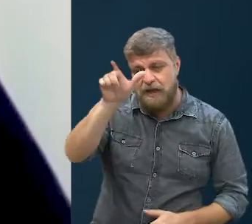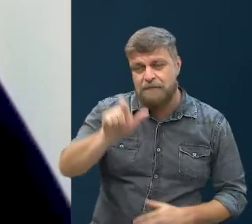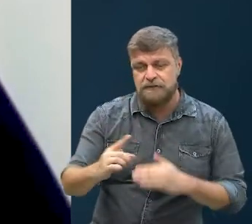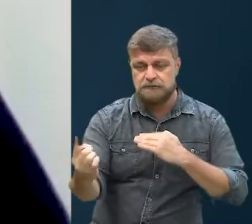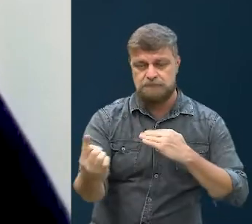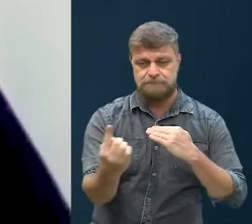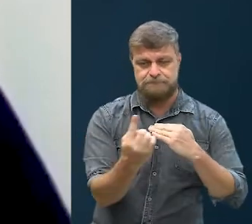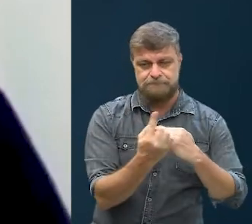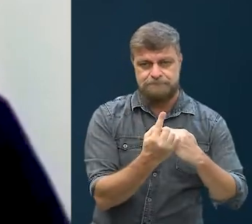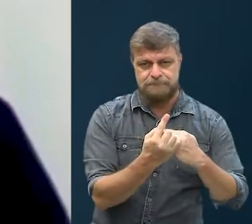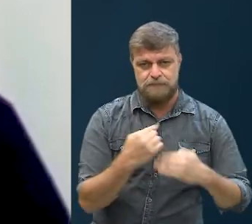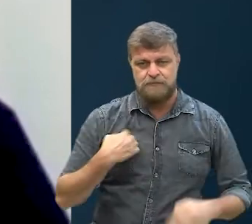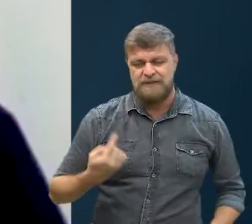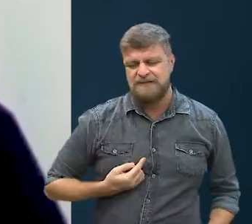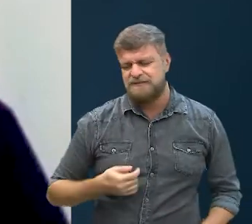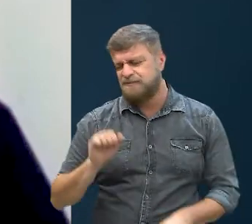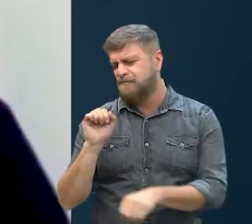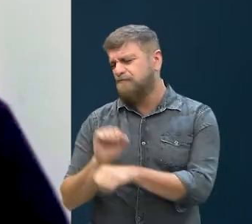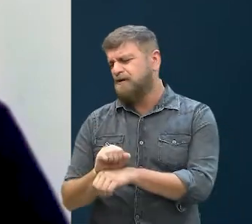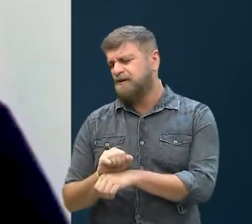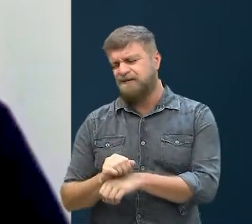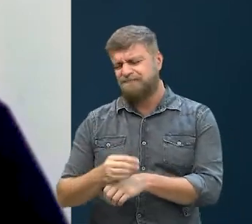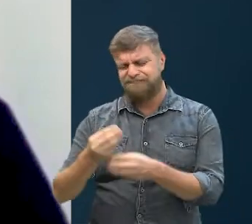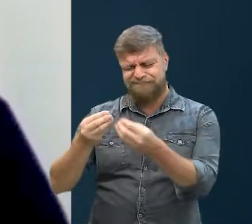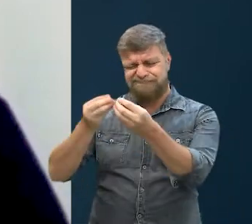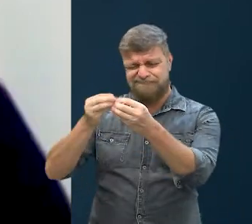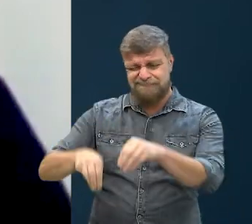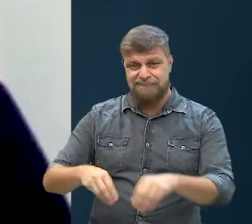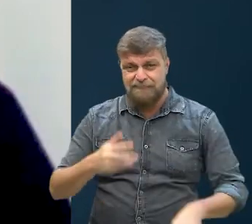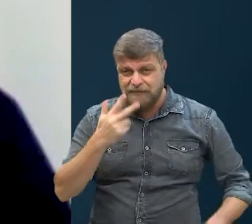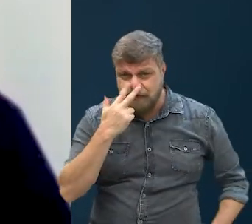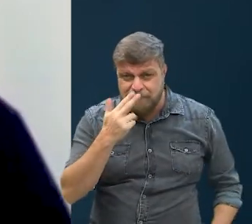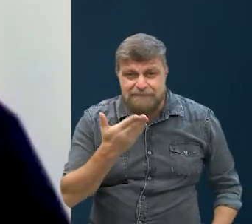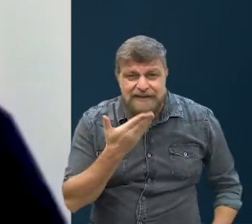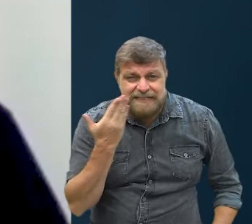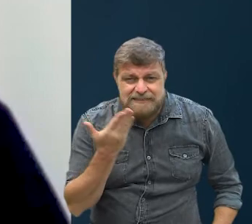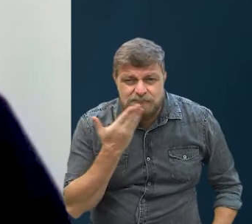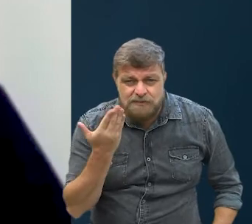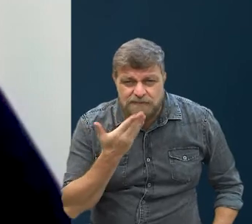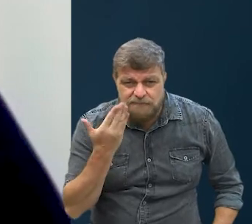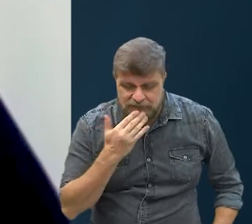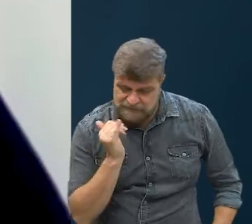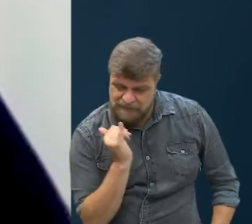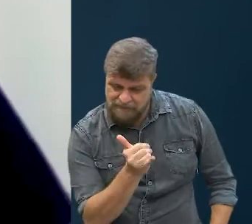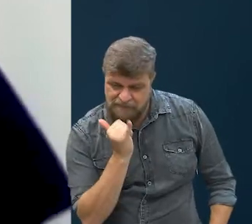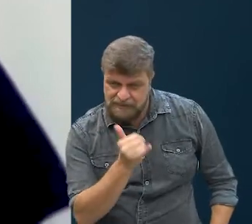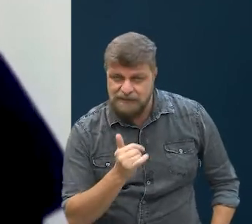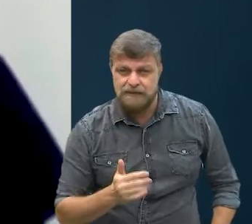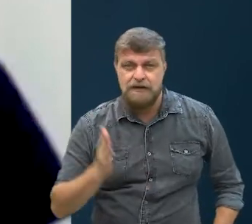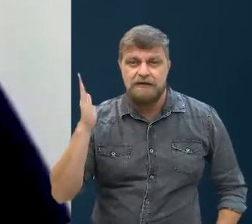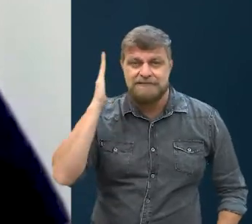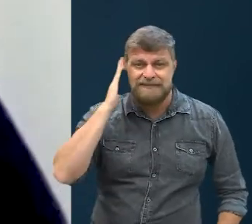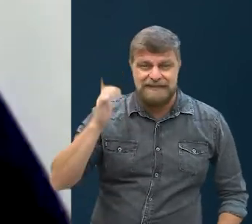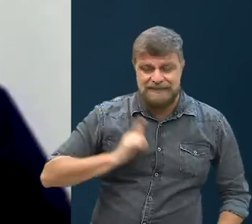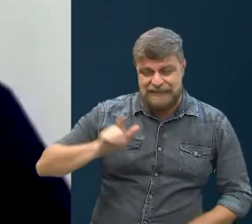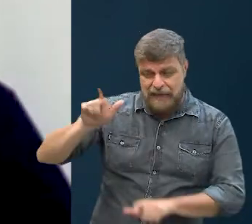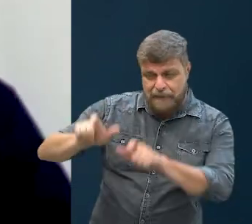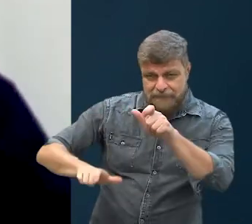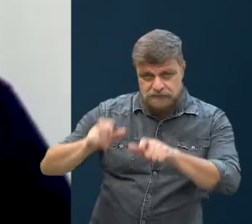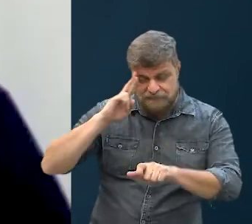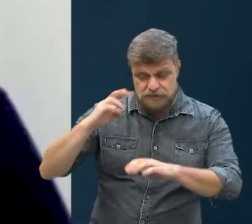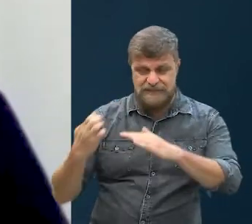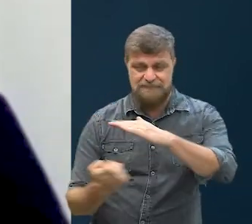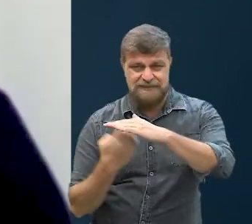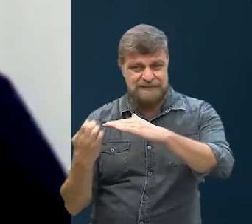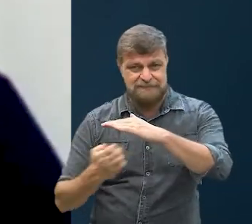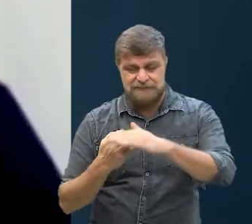assim a gente jogar a toalha, né? Parece muito fácil falar, Mas eu sei que tem gente e muitos